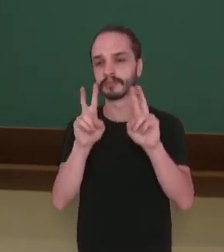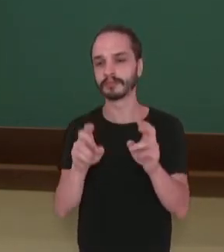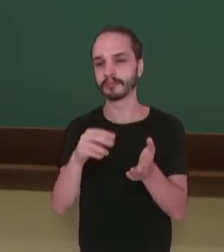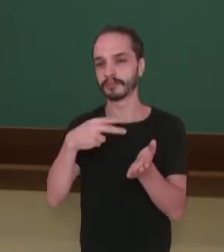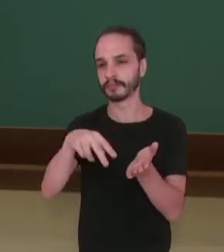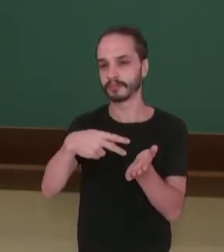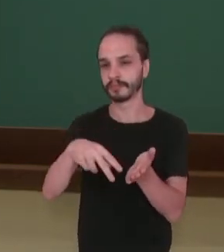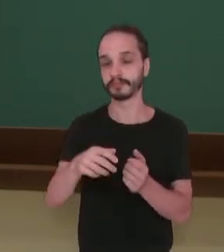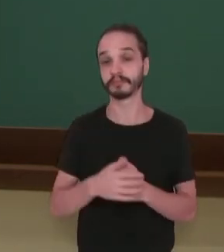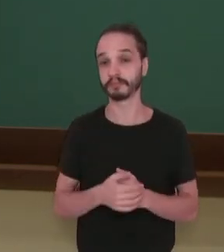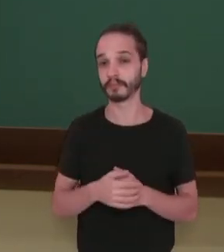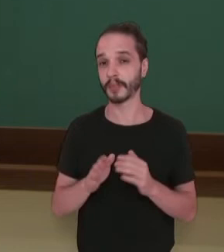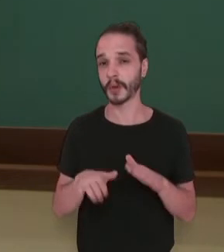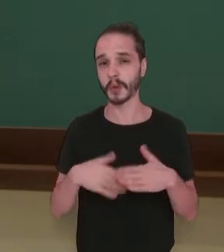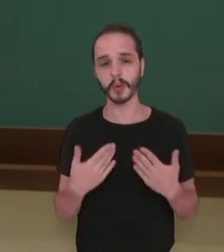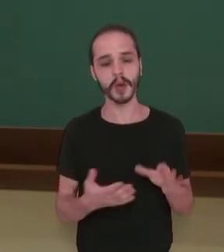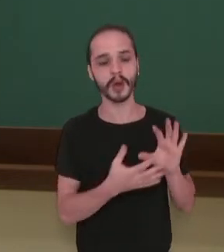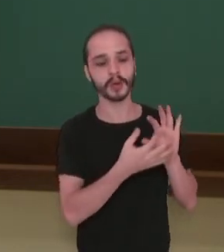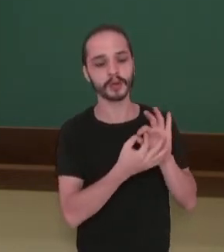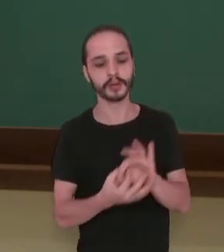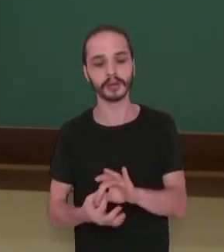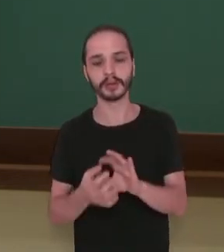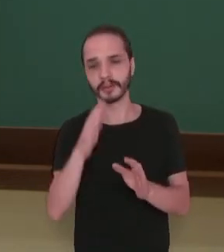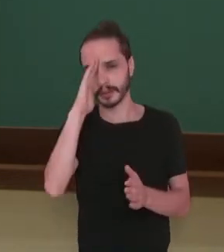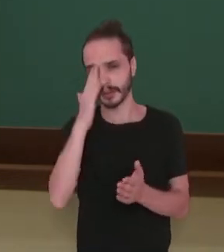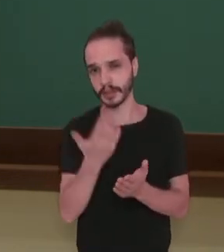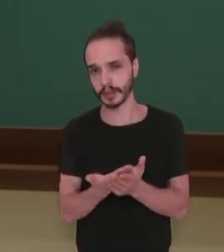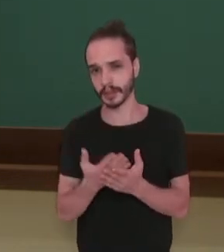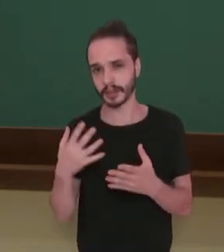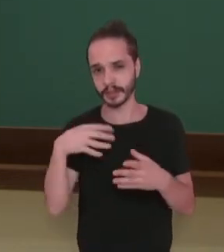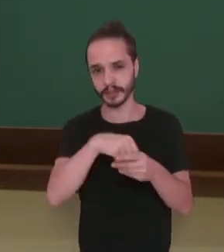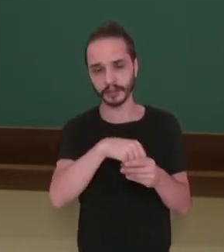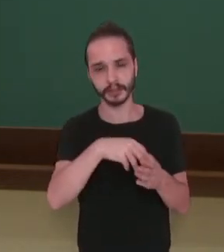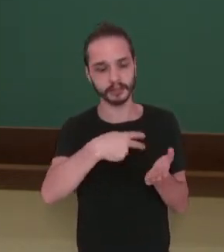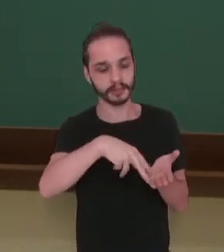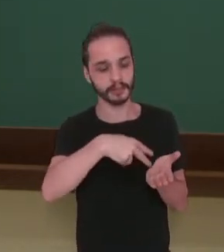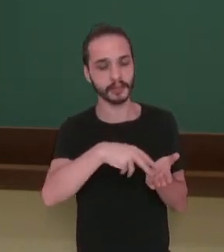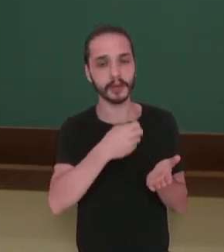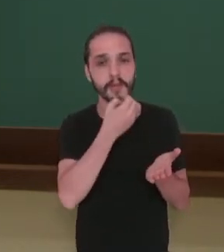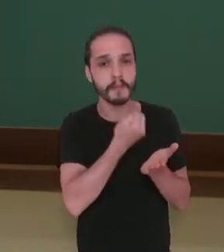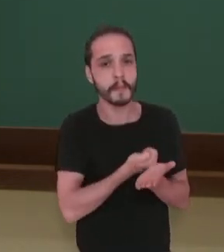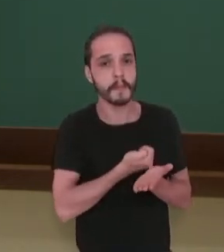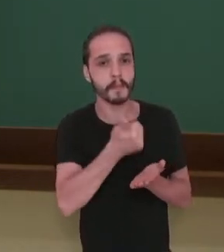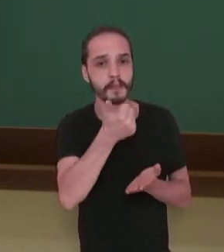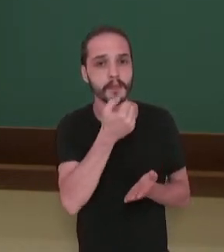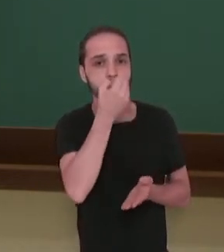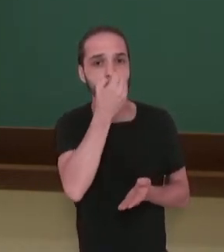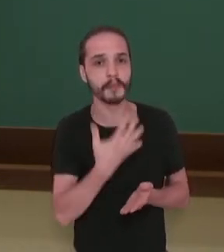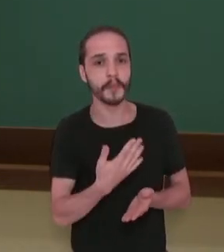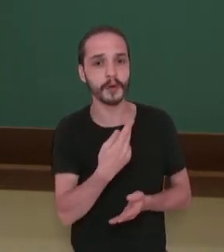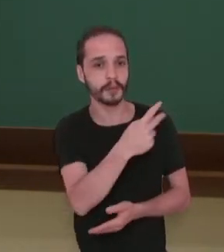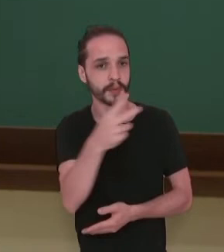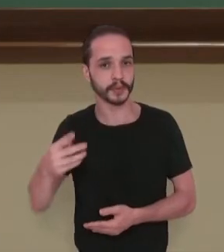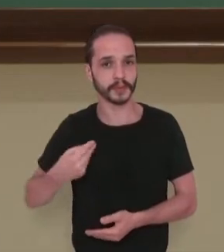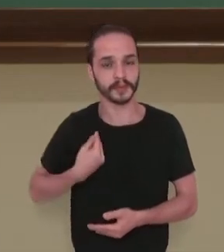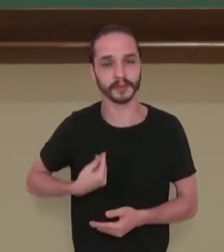quais contextos você acredita que ela está inserida? Quais benefícios a dança pode trazer para a sua